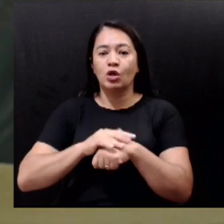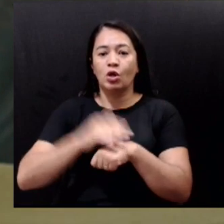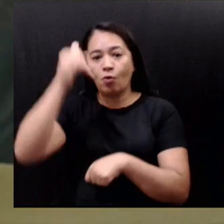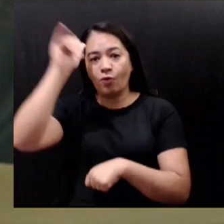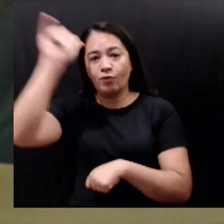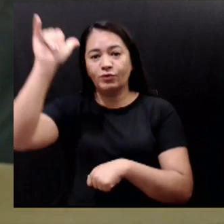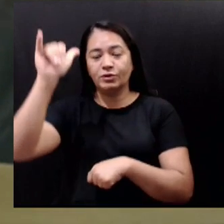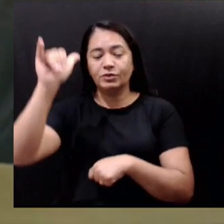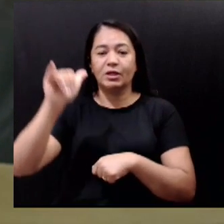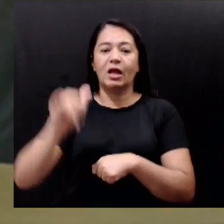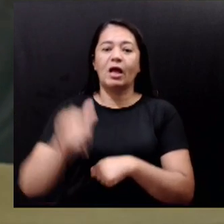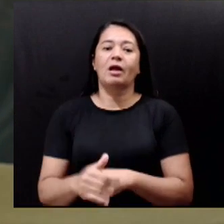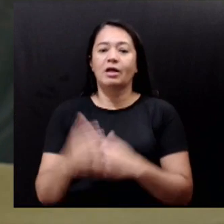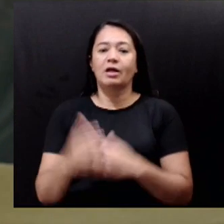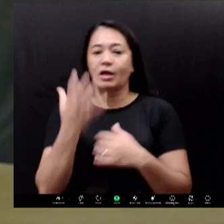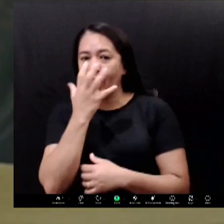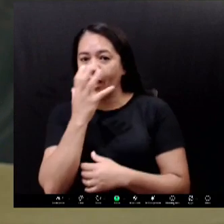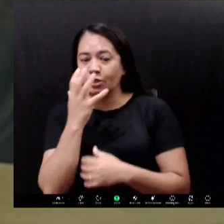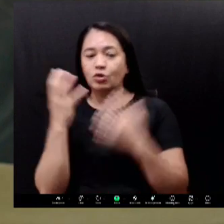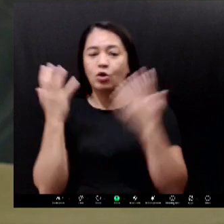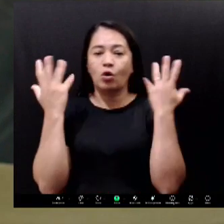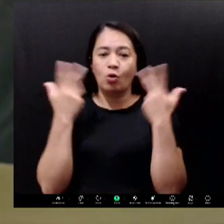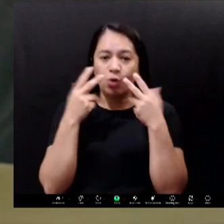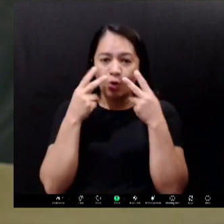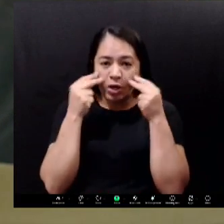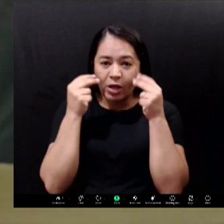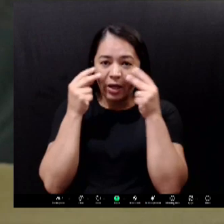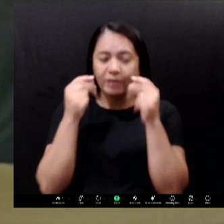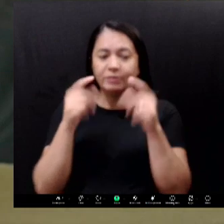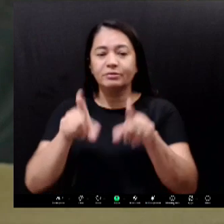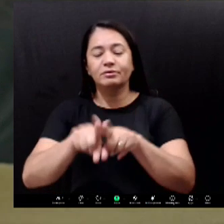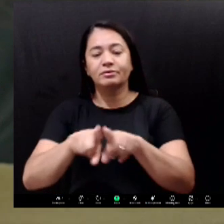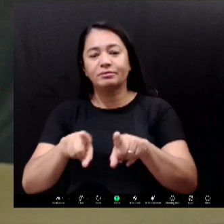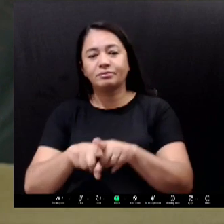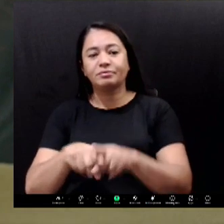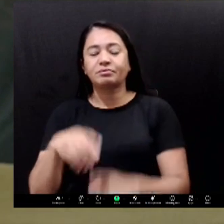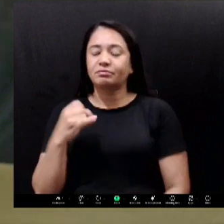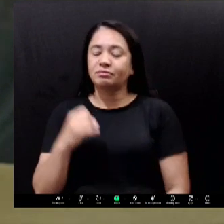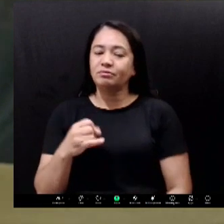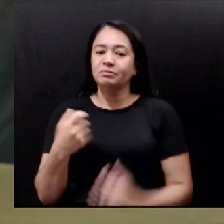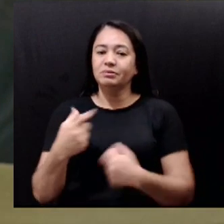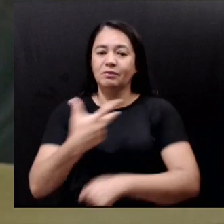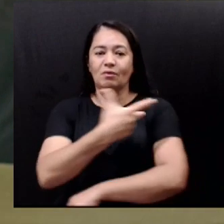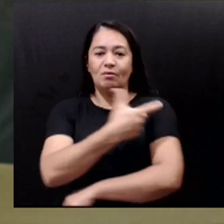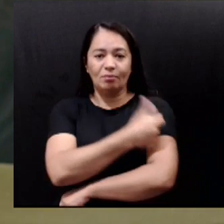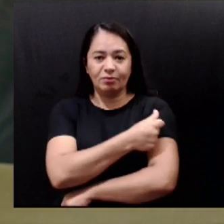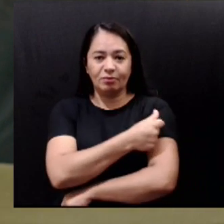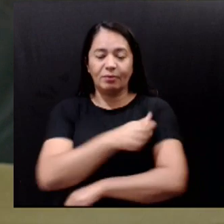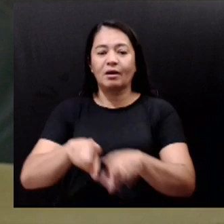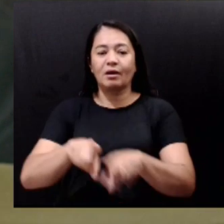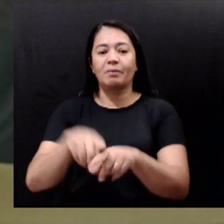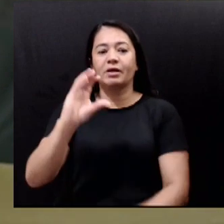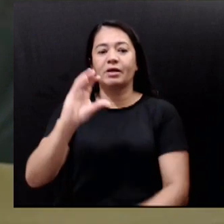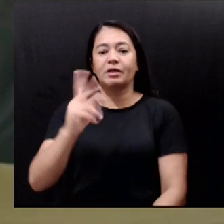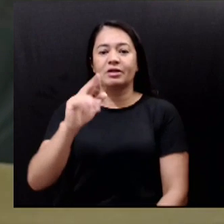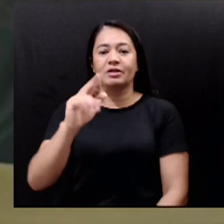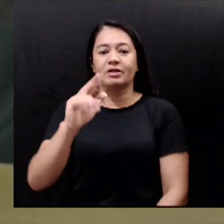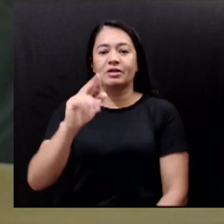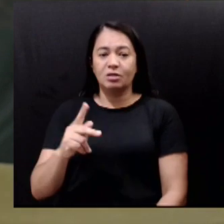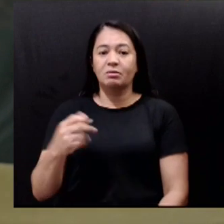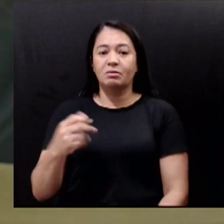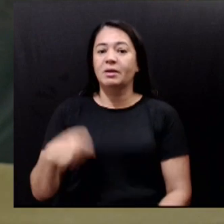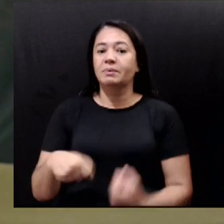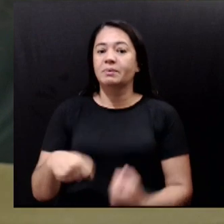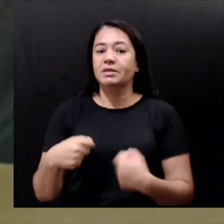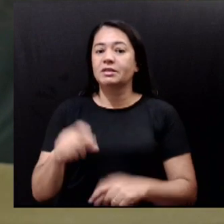atendidos são microchipados e recebem vacina se houver indicação. Para o atendimento, é necessário que o responsável tenha mais de 18 anos